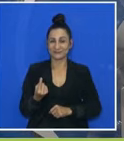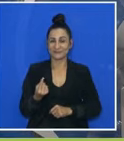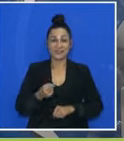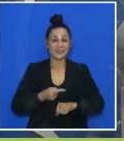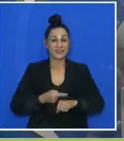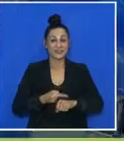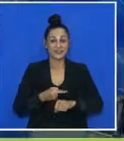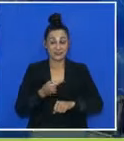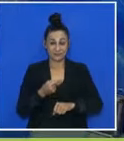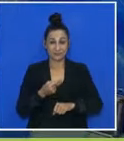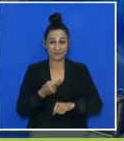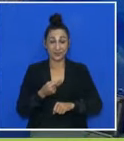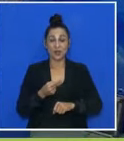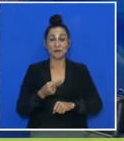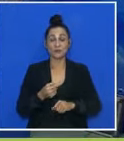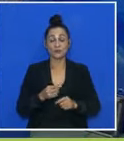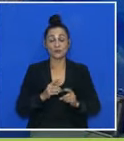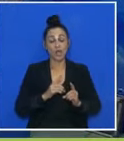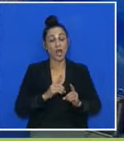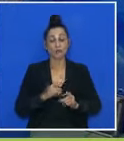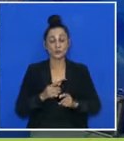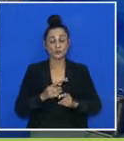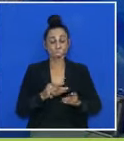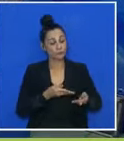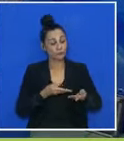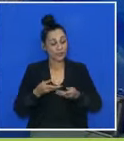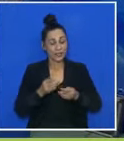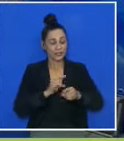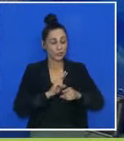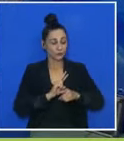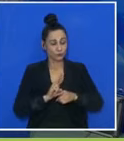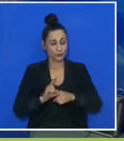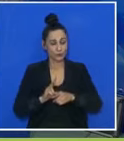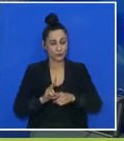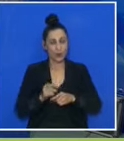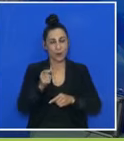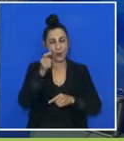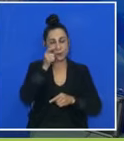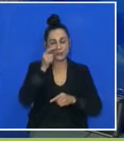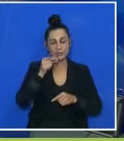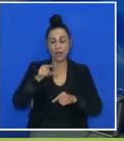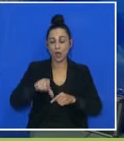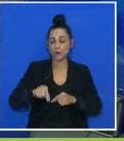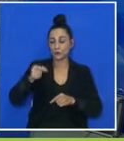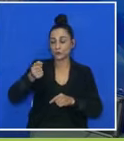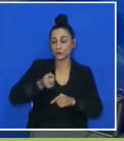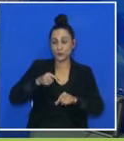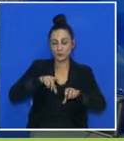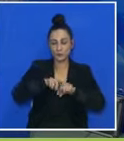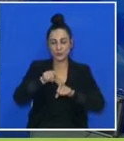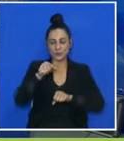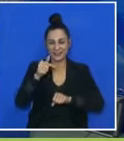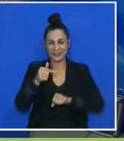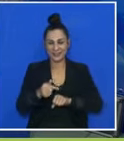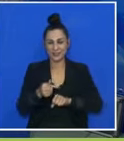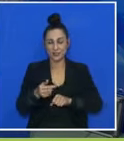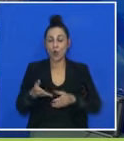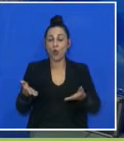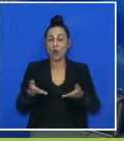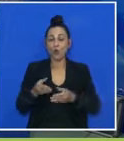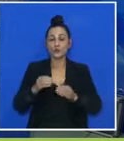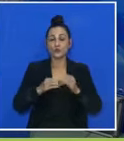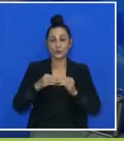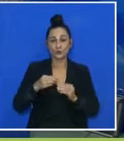E agora nós vamos convidar as nossas auditoras populares para confirmar os números sorteados no Super 7,